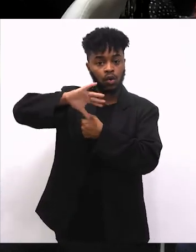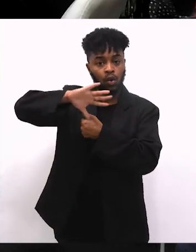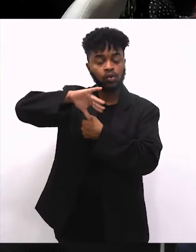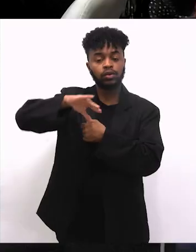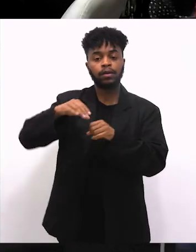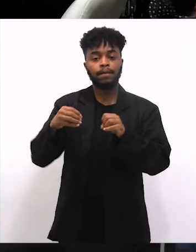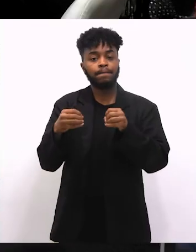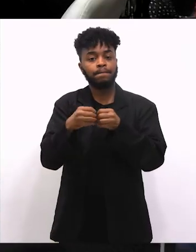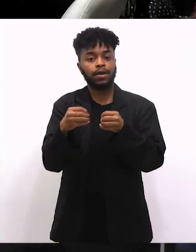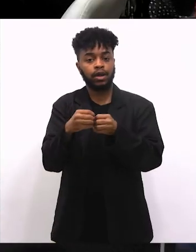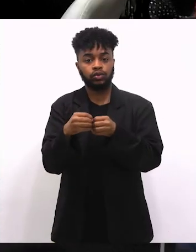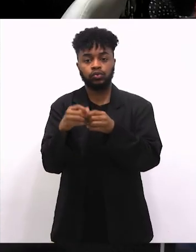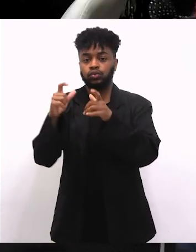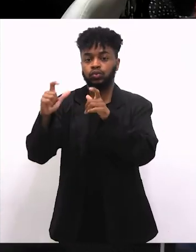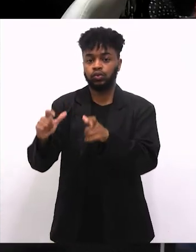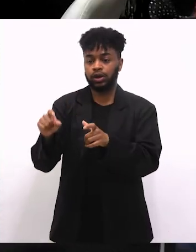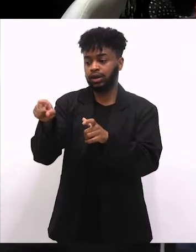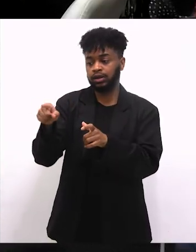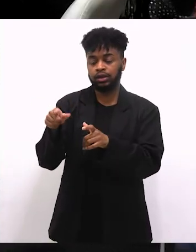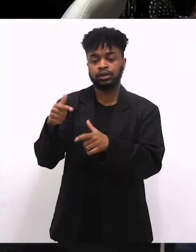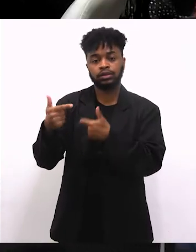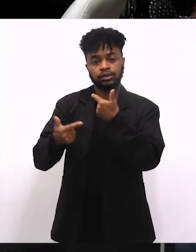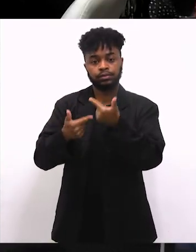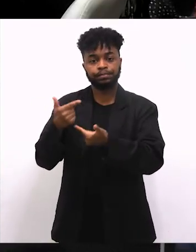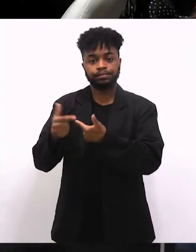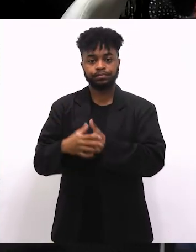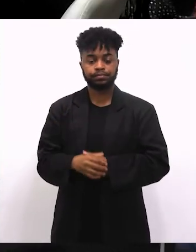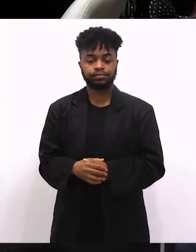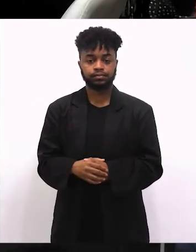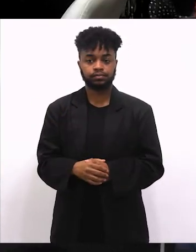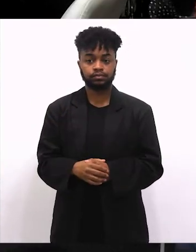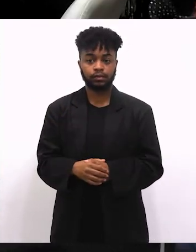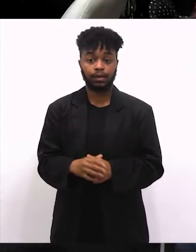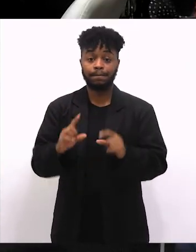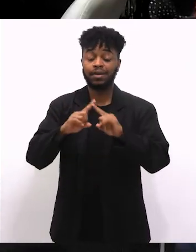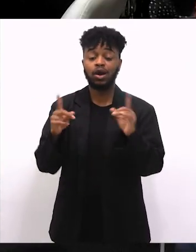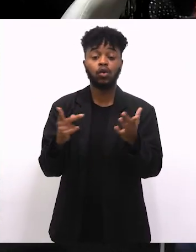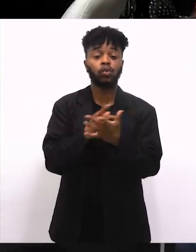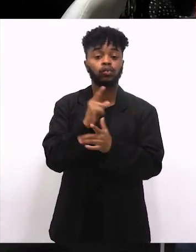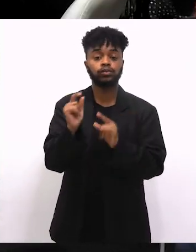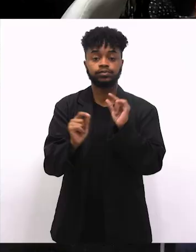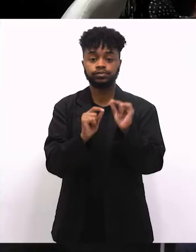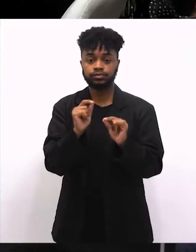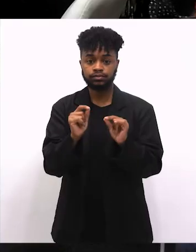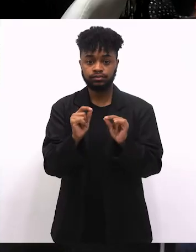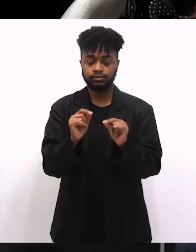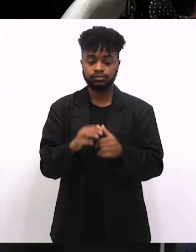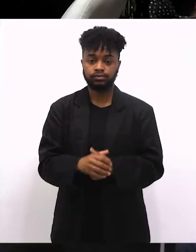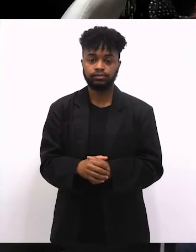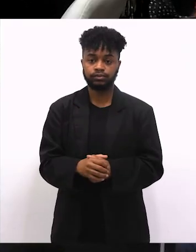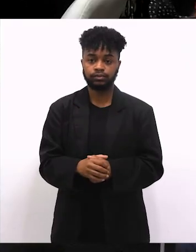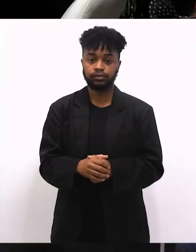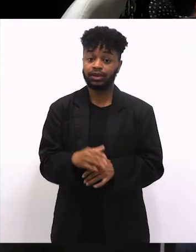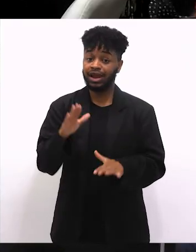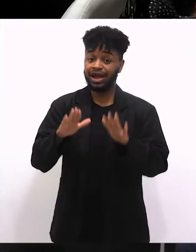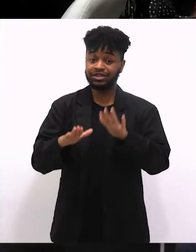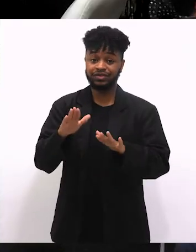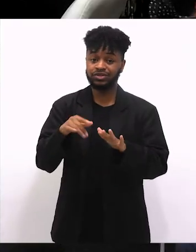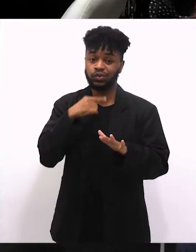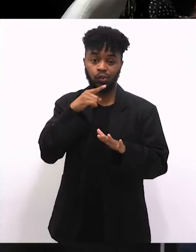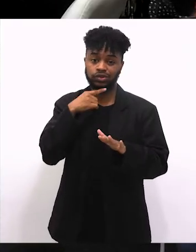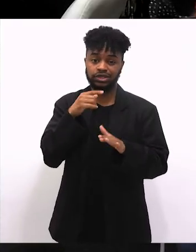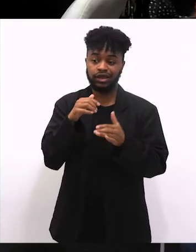consulado mais próximo do local onde essas pessoas se encontram. Mas o que acontece? Acontece que elas